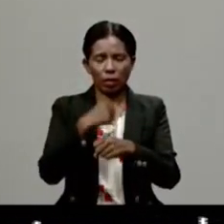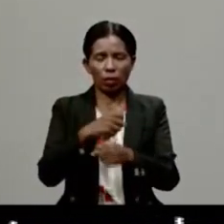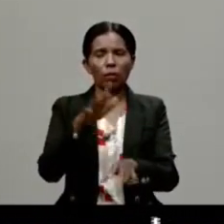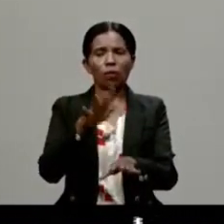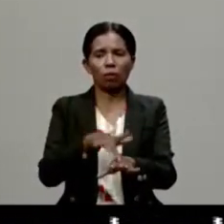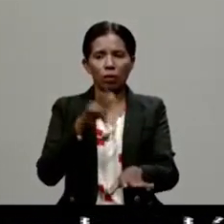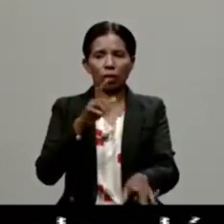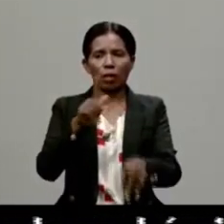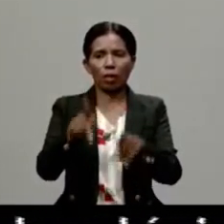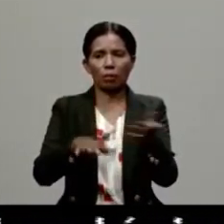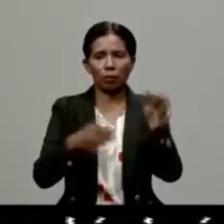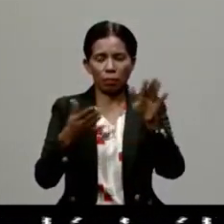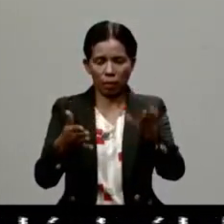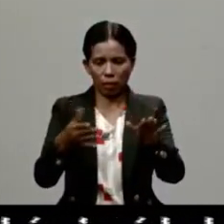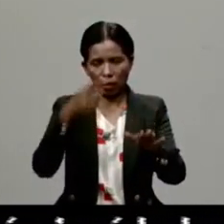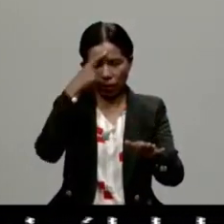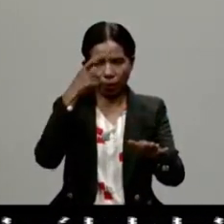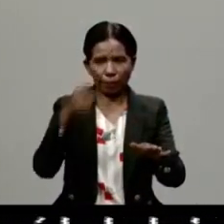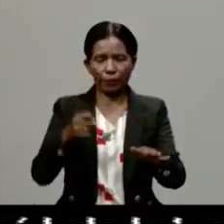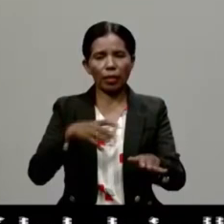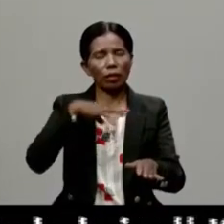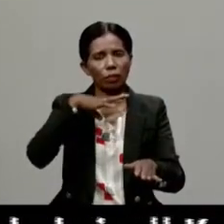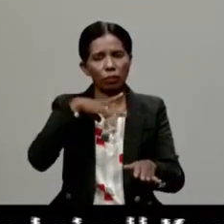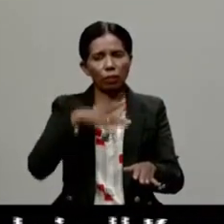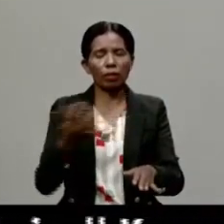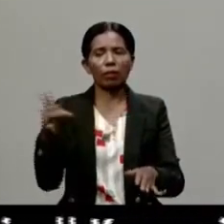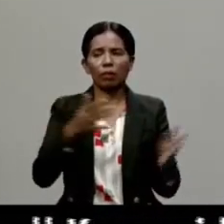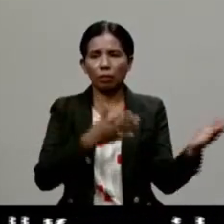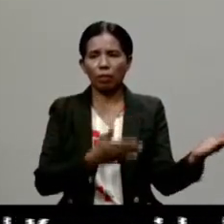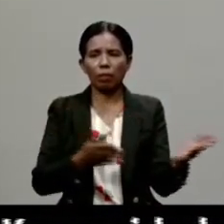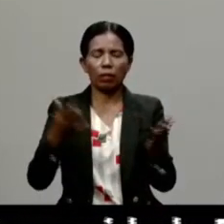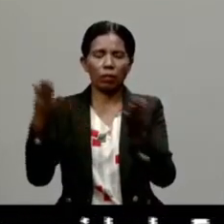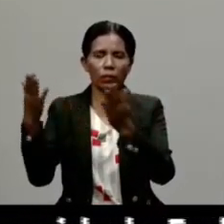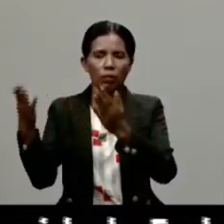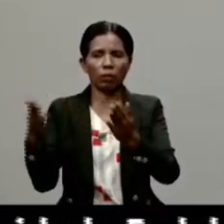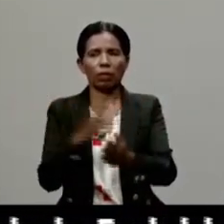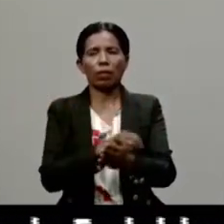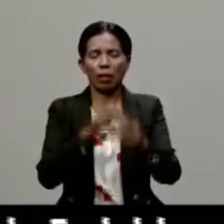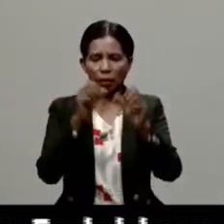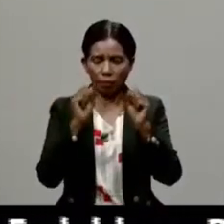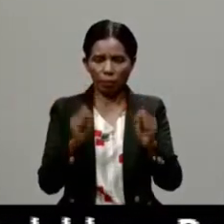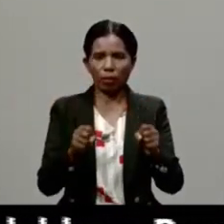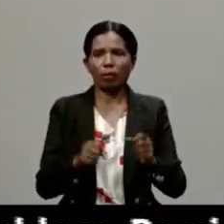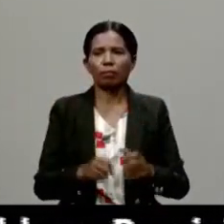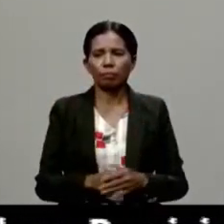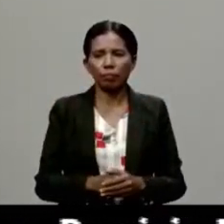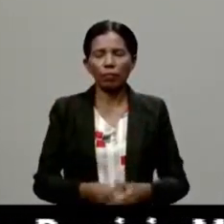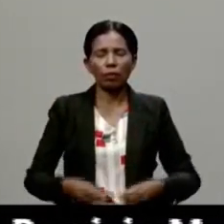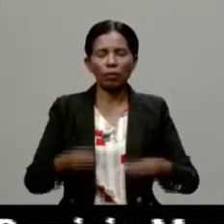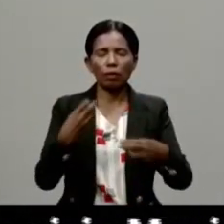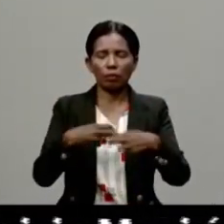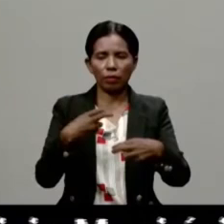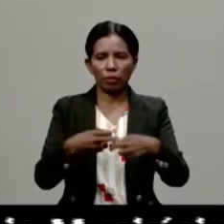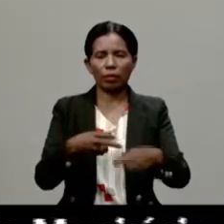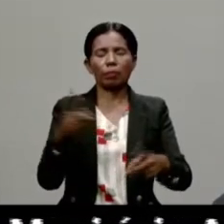ia emamate. Também for erwanser ne bele lorimos vírus nebem maka bele for impacto ba